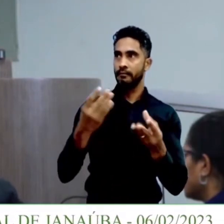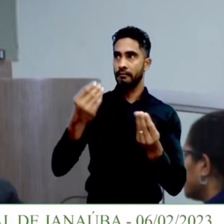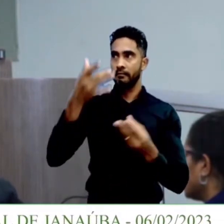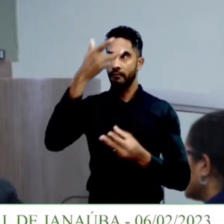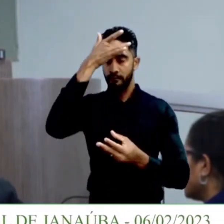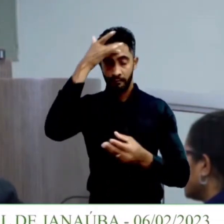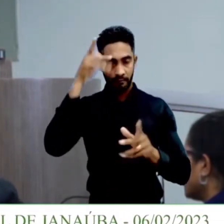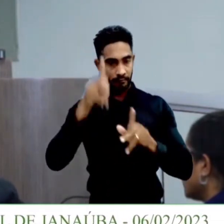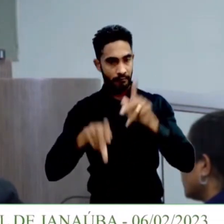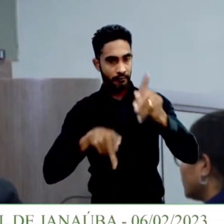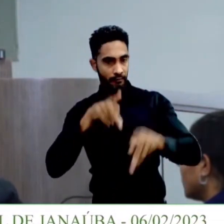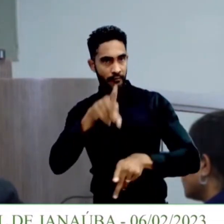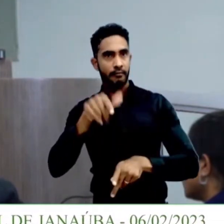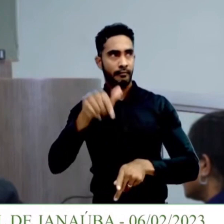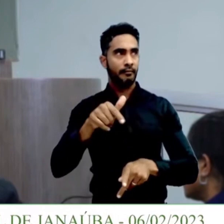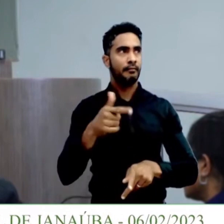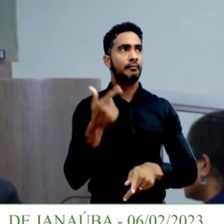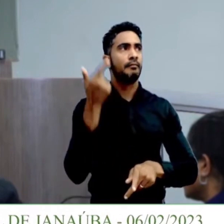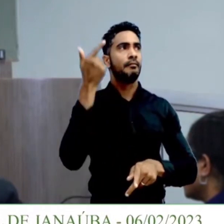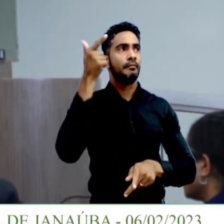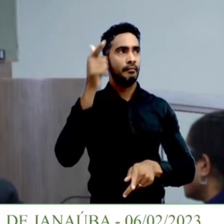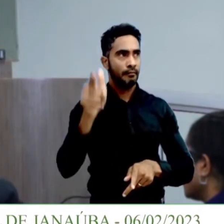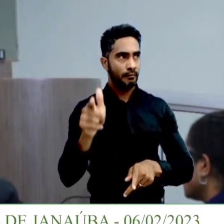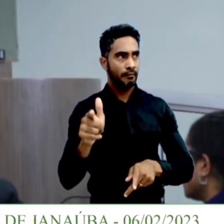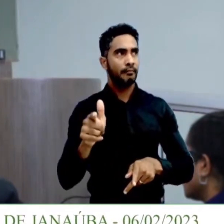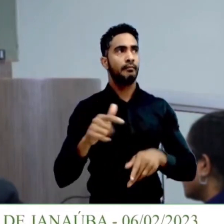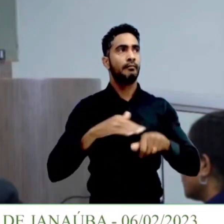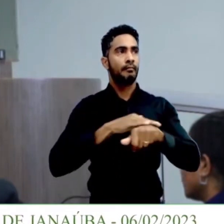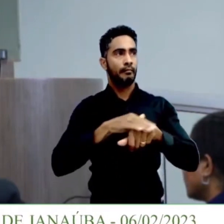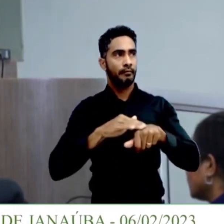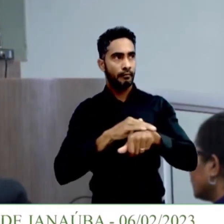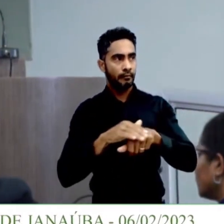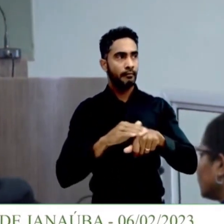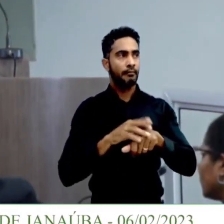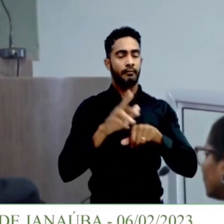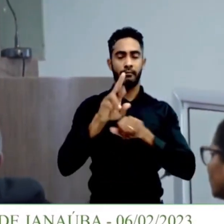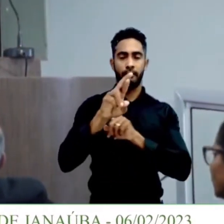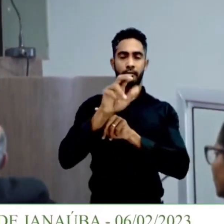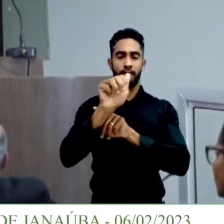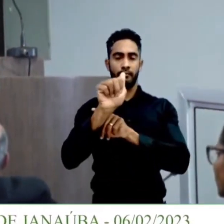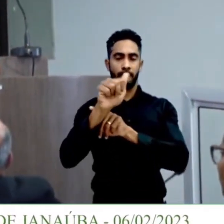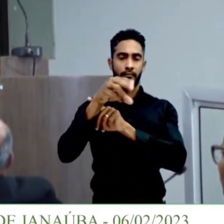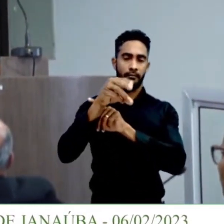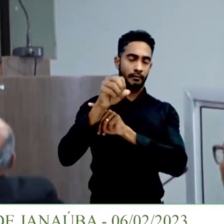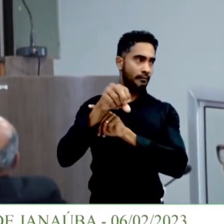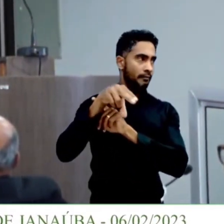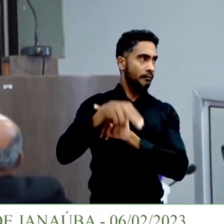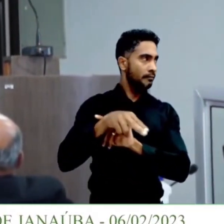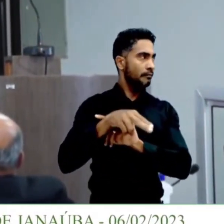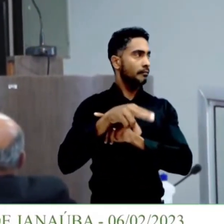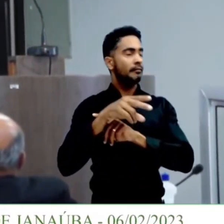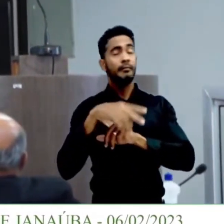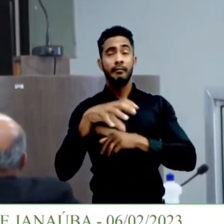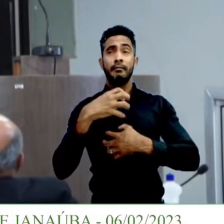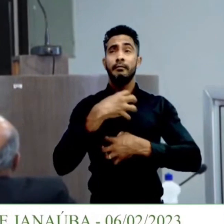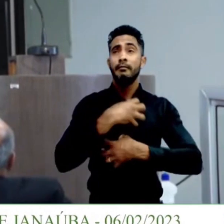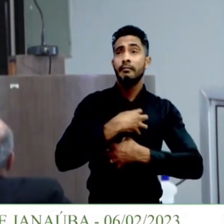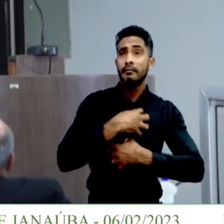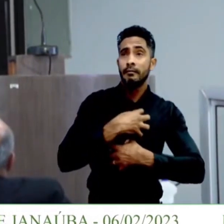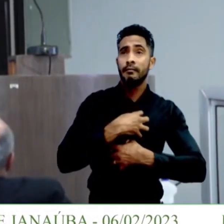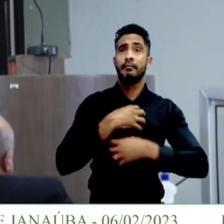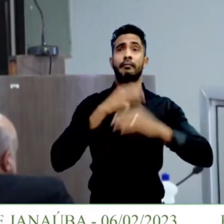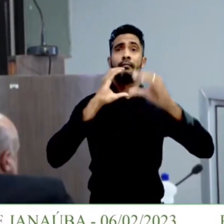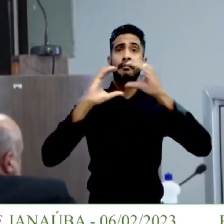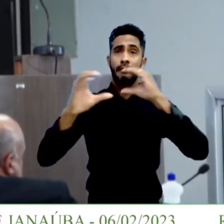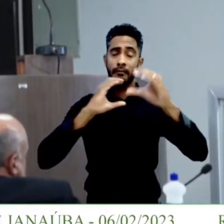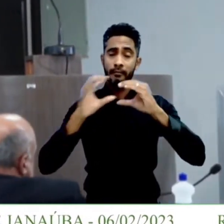aqui, porque já em outras ocasiões, sobretudo conversando um pouco com o Ramon também, a gente sente muita necessidade de comunicar o